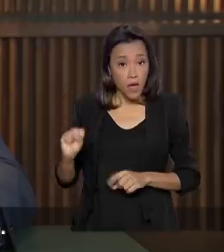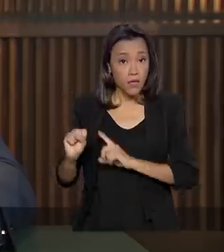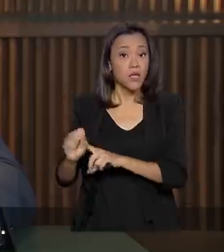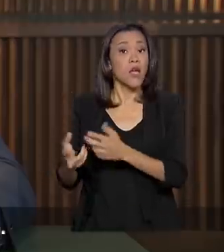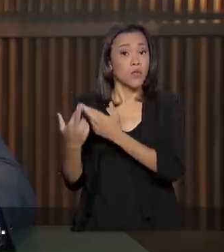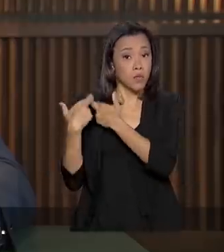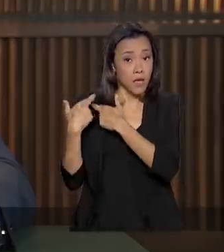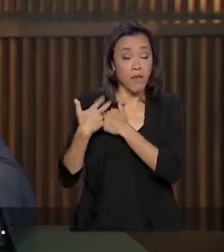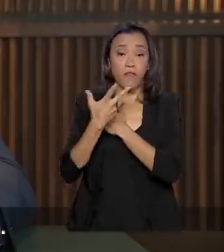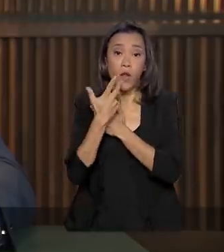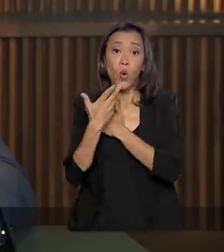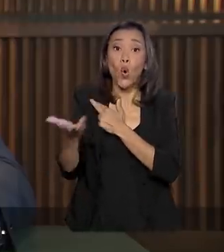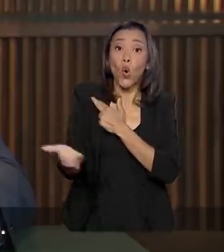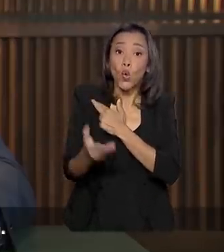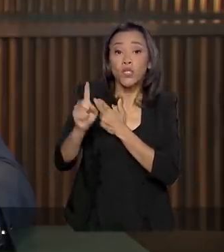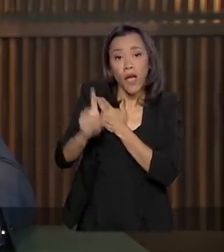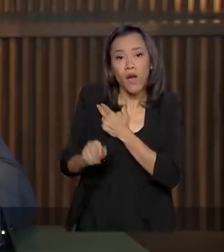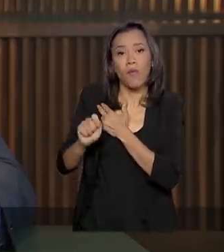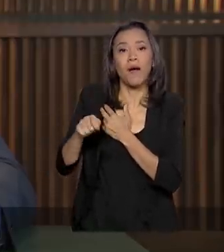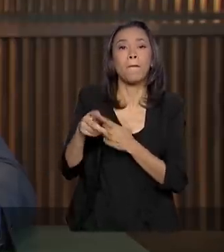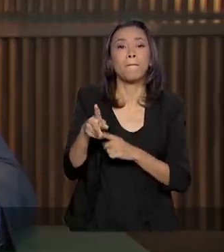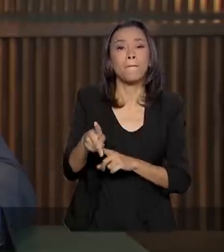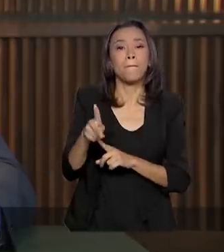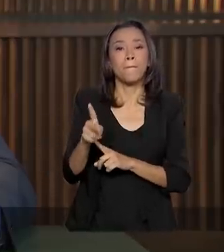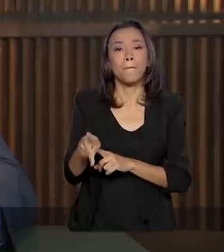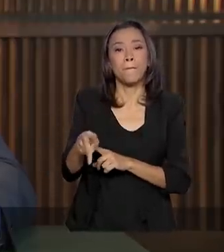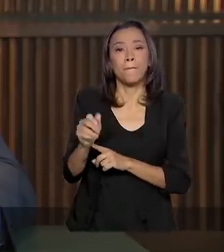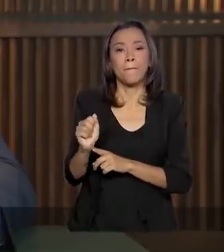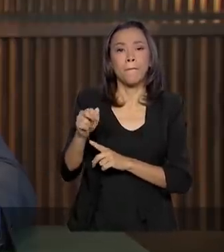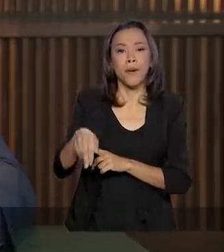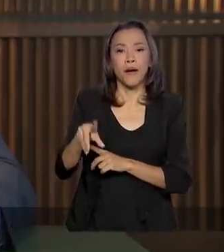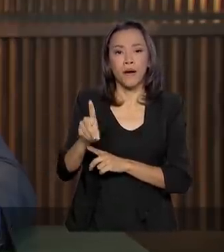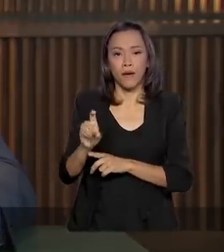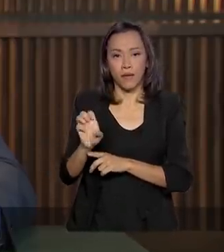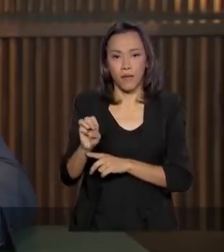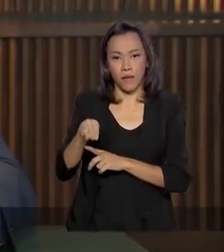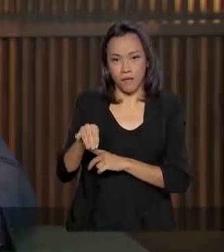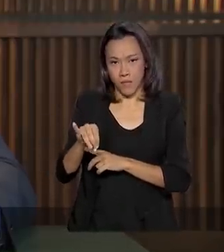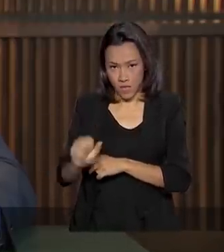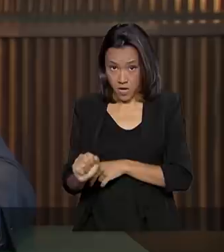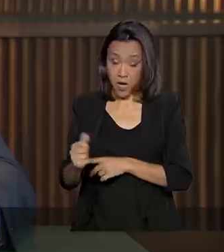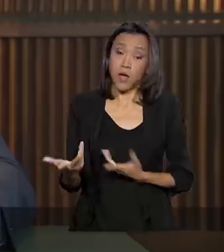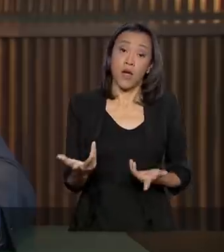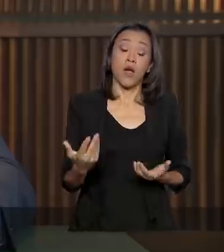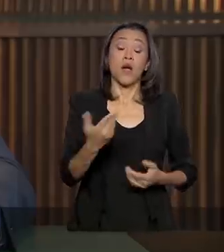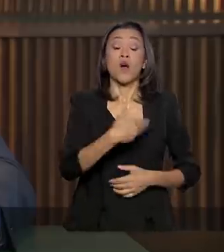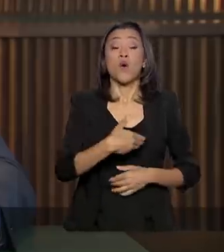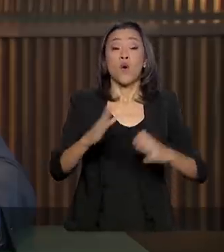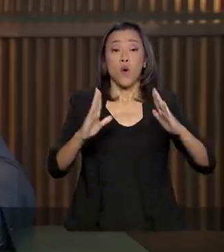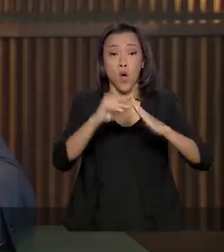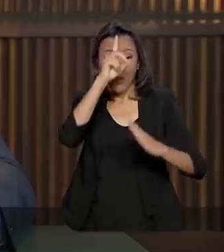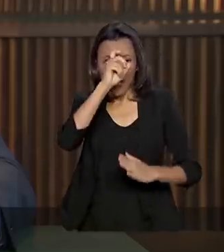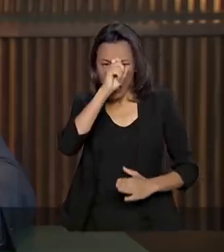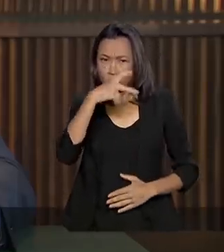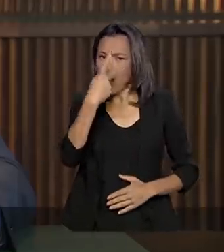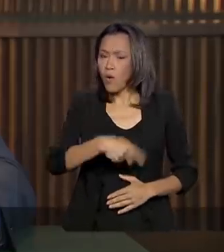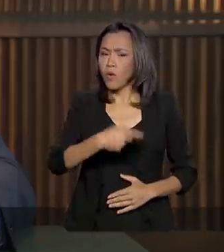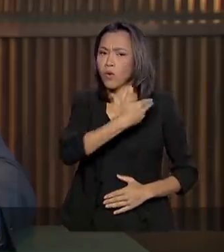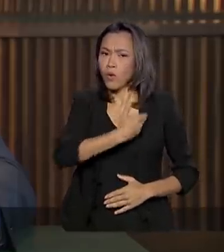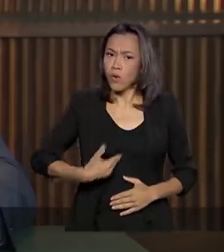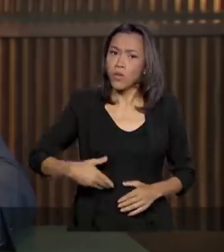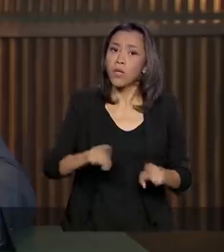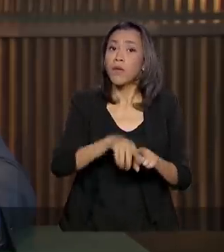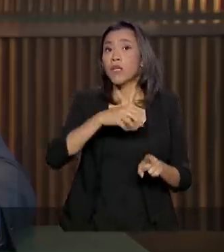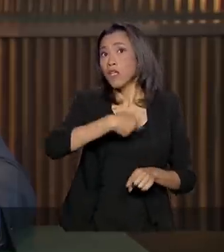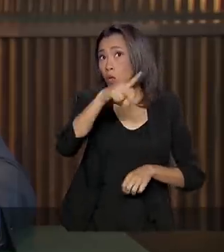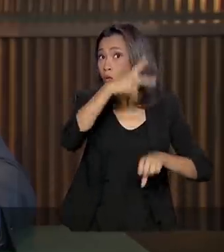classificou a situação atual como pandemia. O sistema de saúde brasileiro, como os demais países, tem um limite de pacientes que